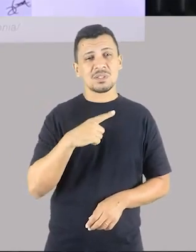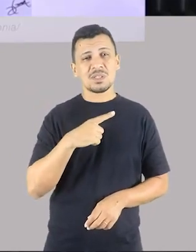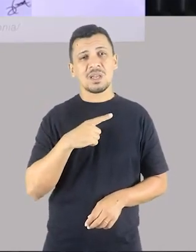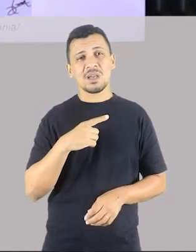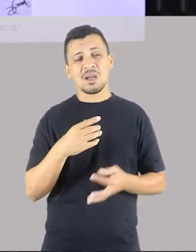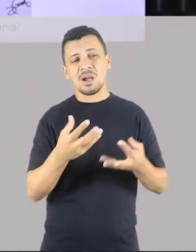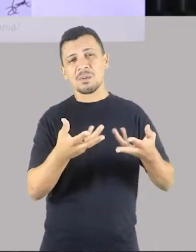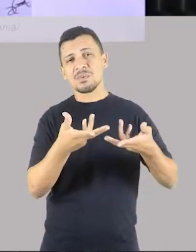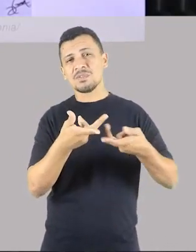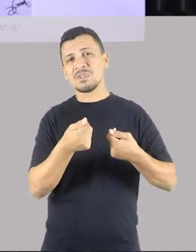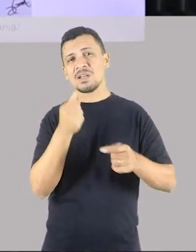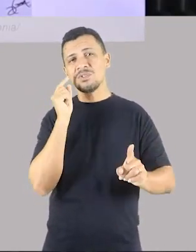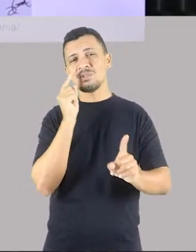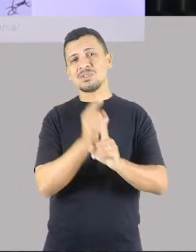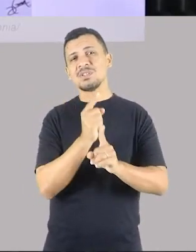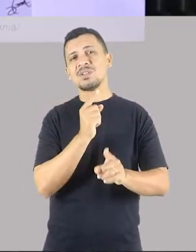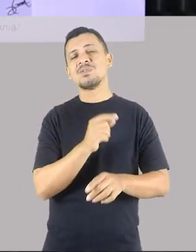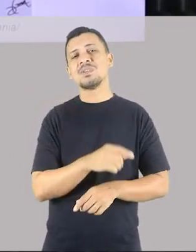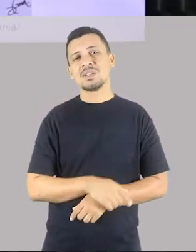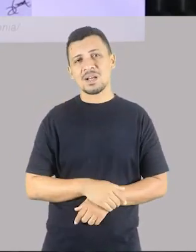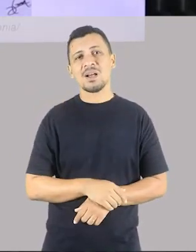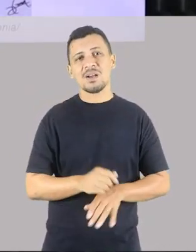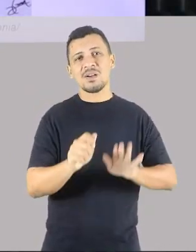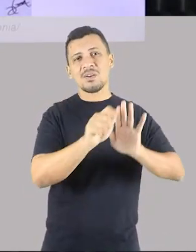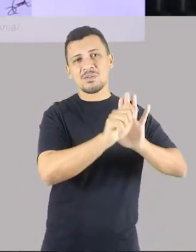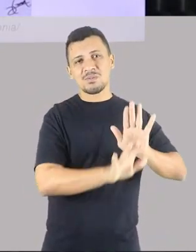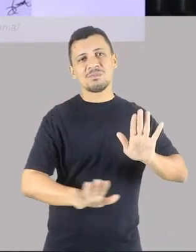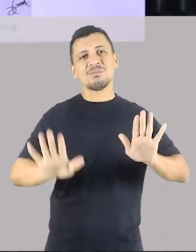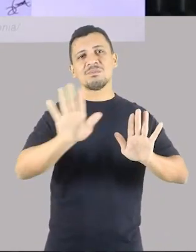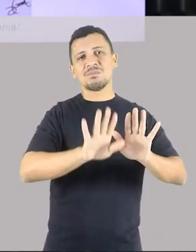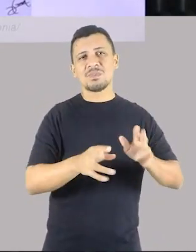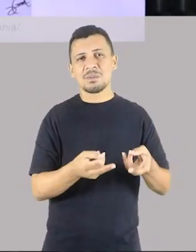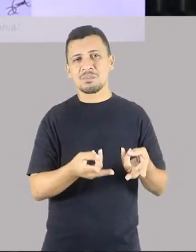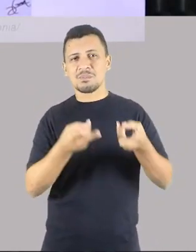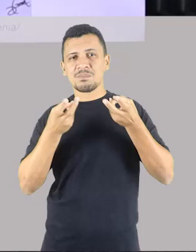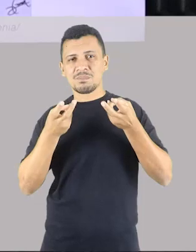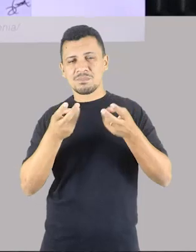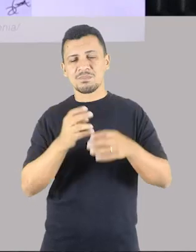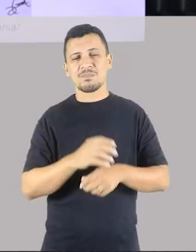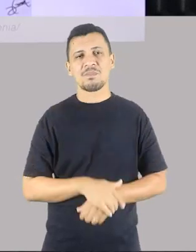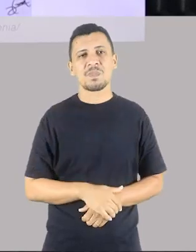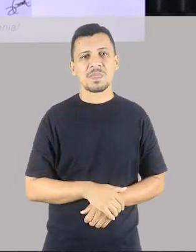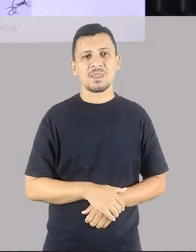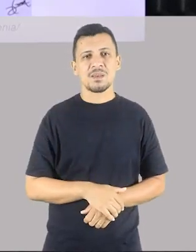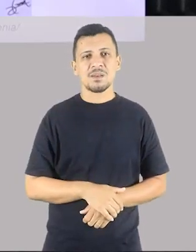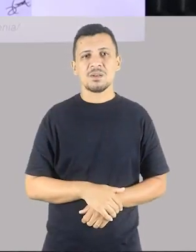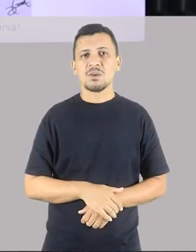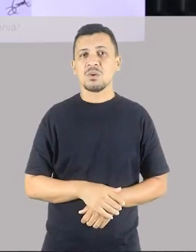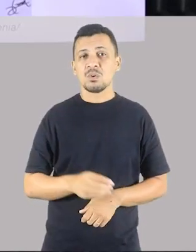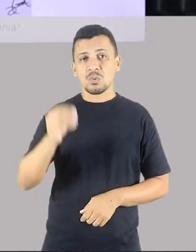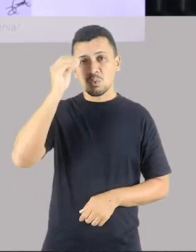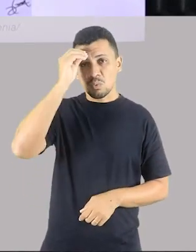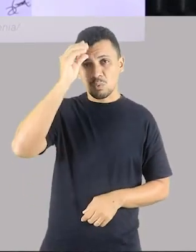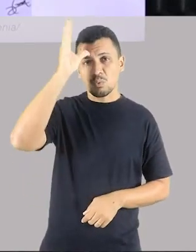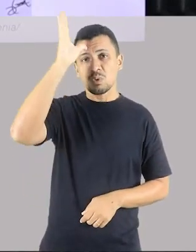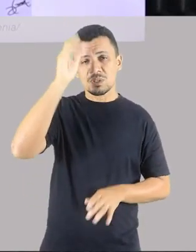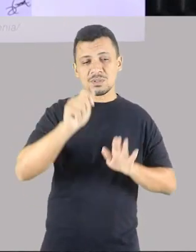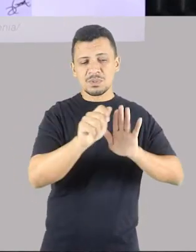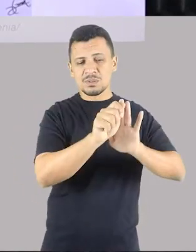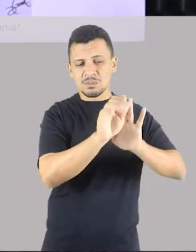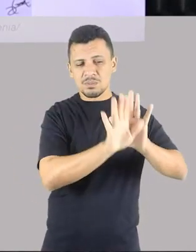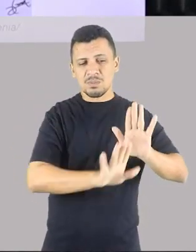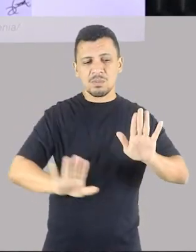habilidade de identificar as figuras de linguagem, para perceber, né? Lembrem-se, o conhecimento das figuras